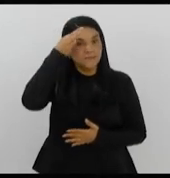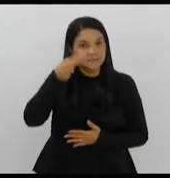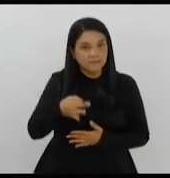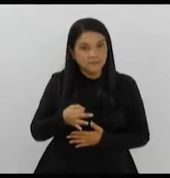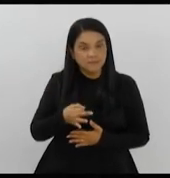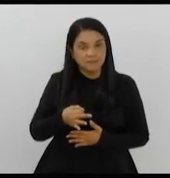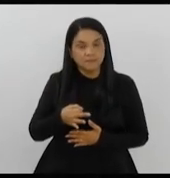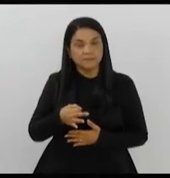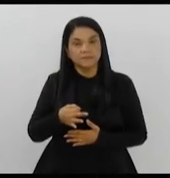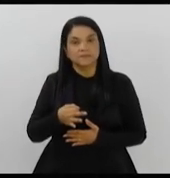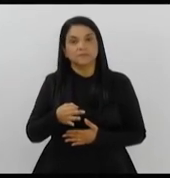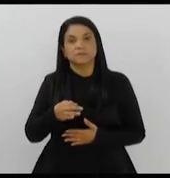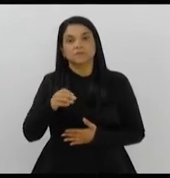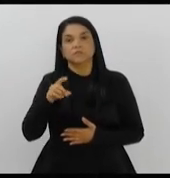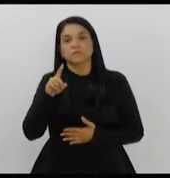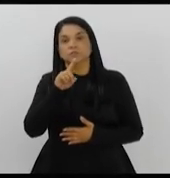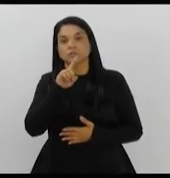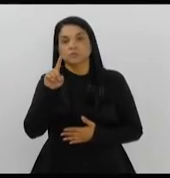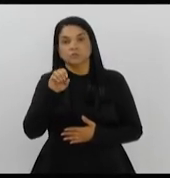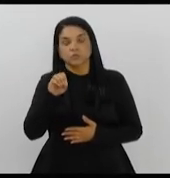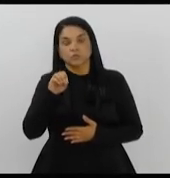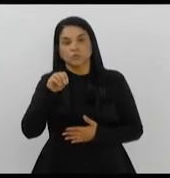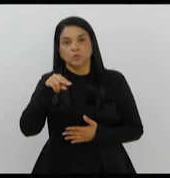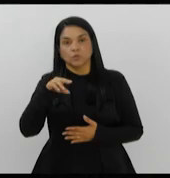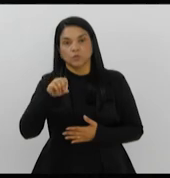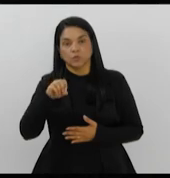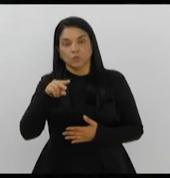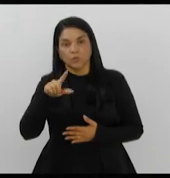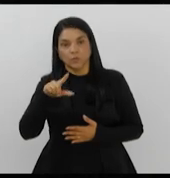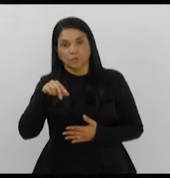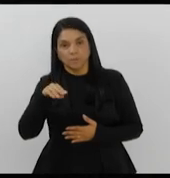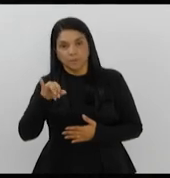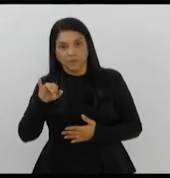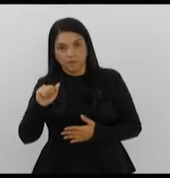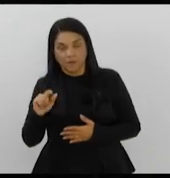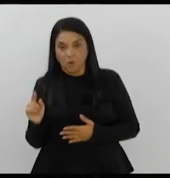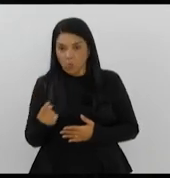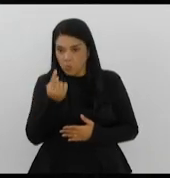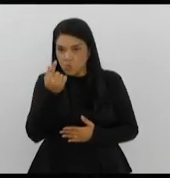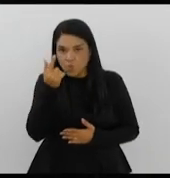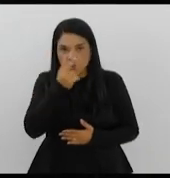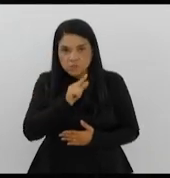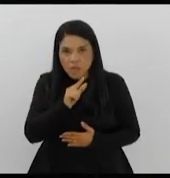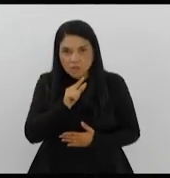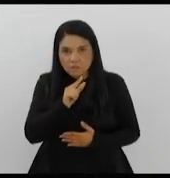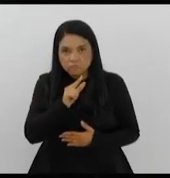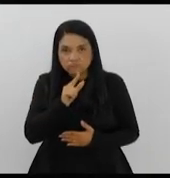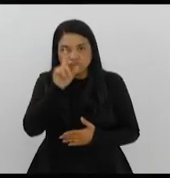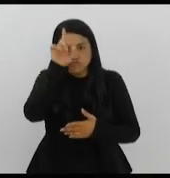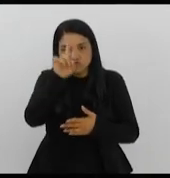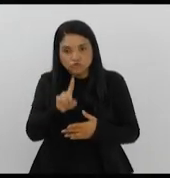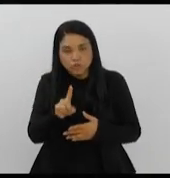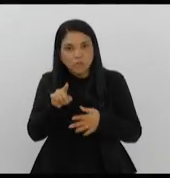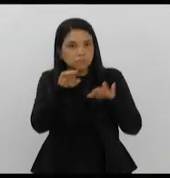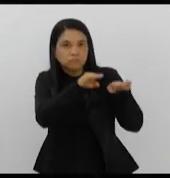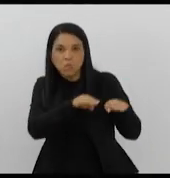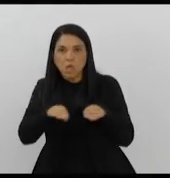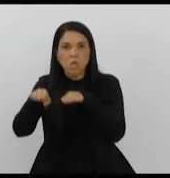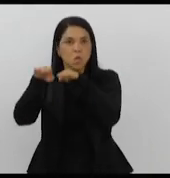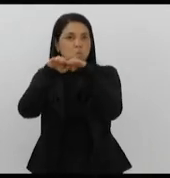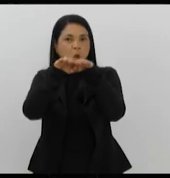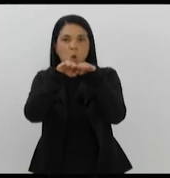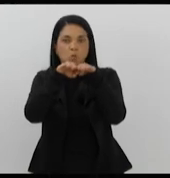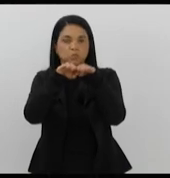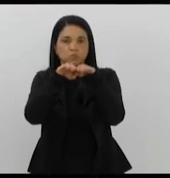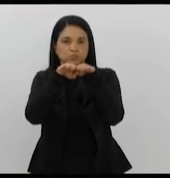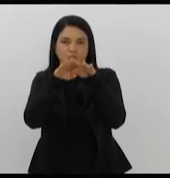isodomia se dá quando se apenas um consegue, aquele direito tem que valer para todos. Então,